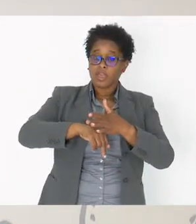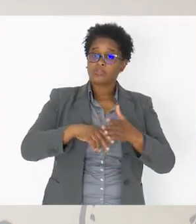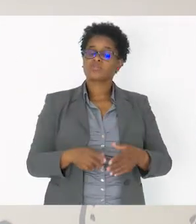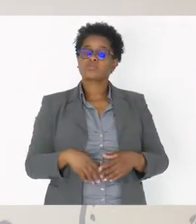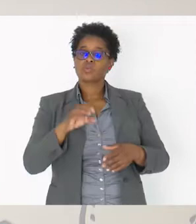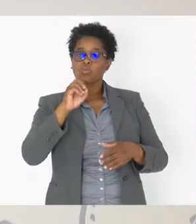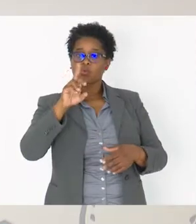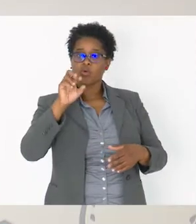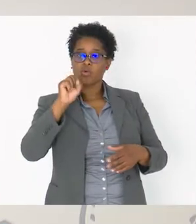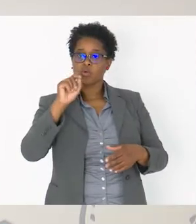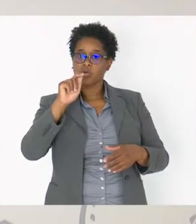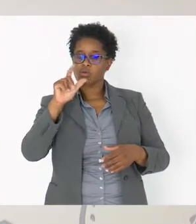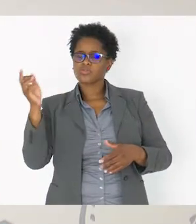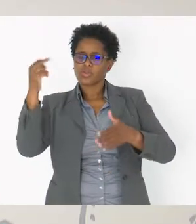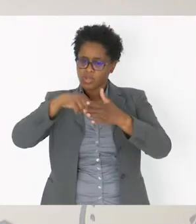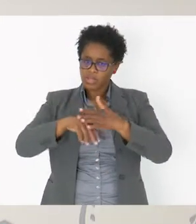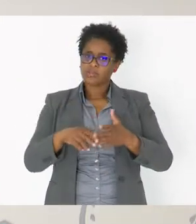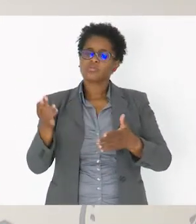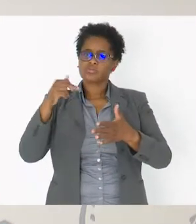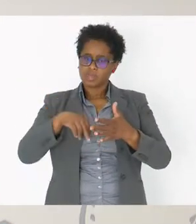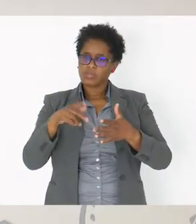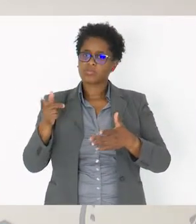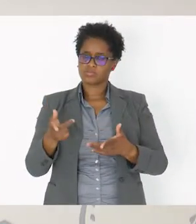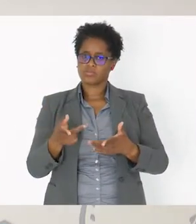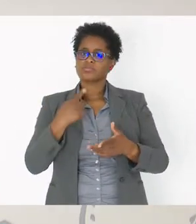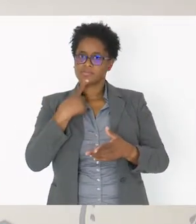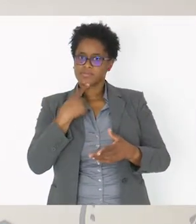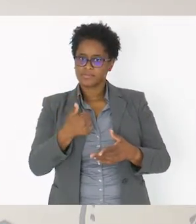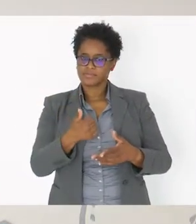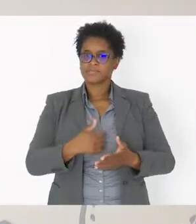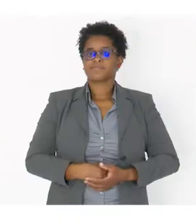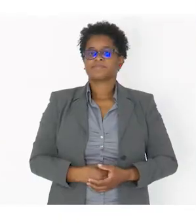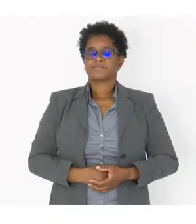que estão dentro, no interior, certo?